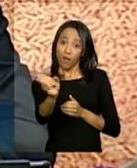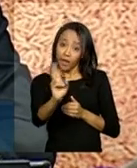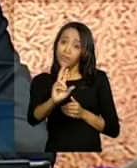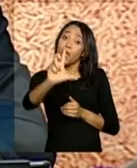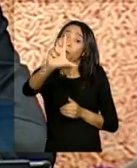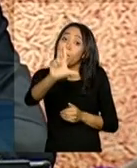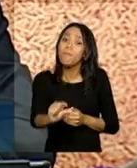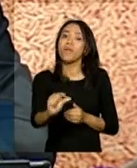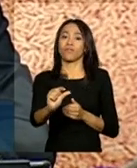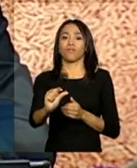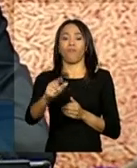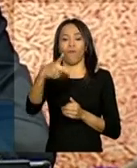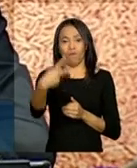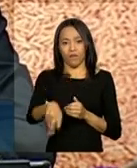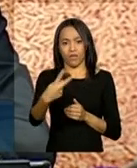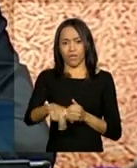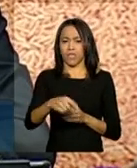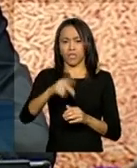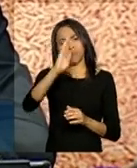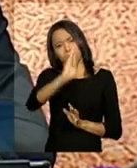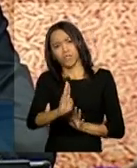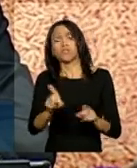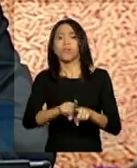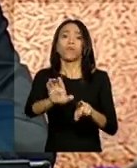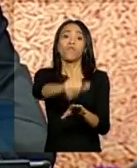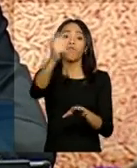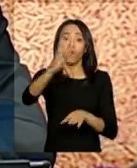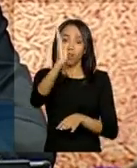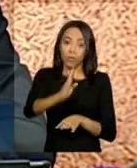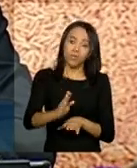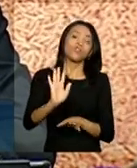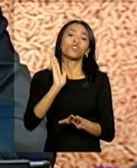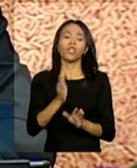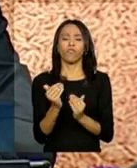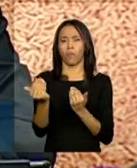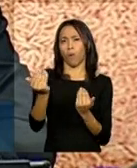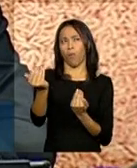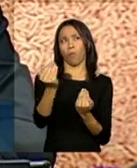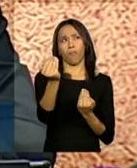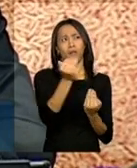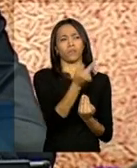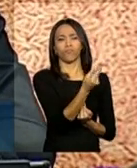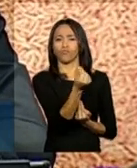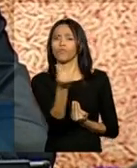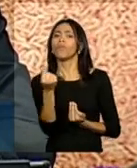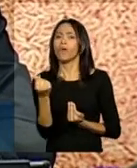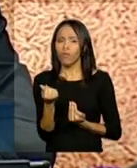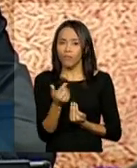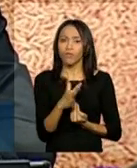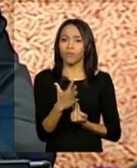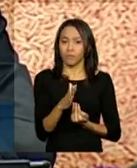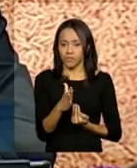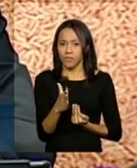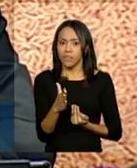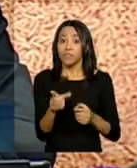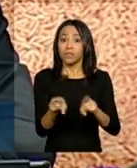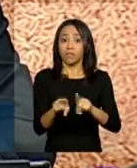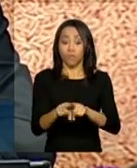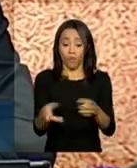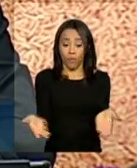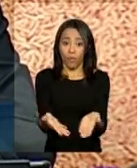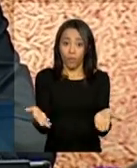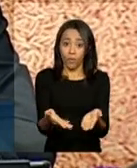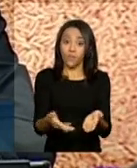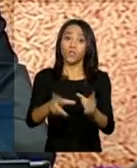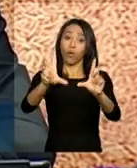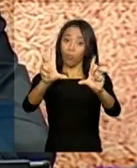mercado não só brasileiro como internacional foi feito toda uma comparabilidade desse custo eh inclusive com hoje que é o menor